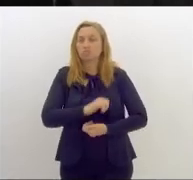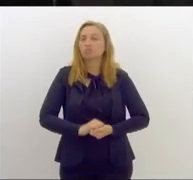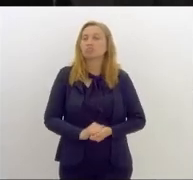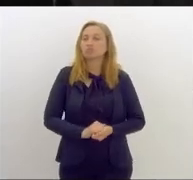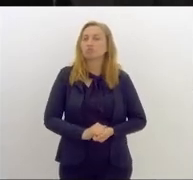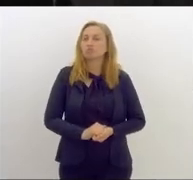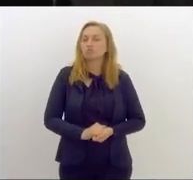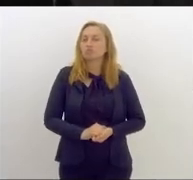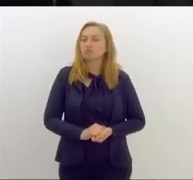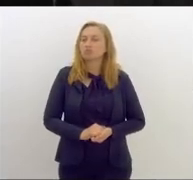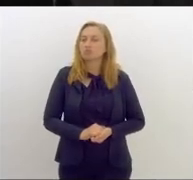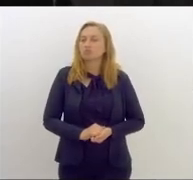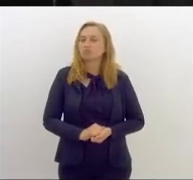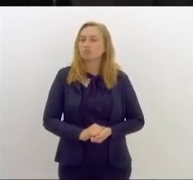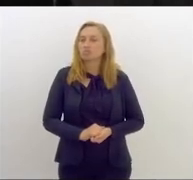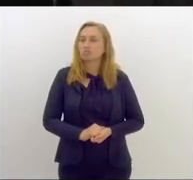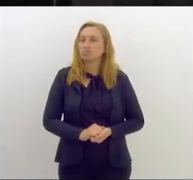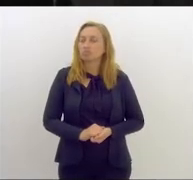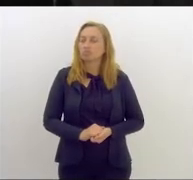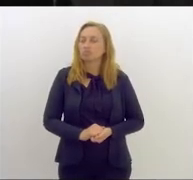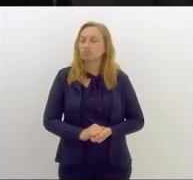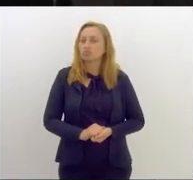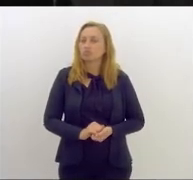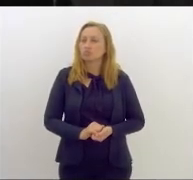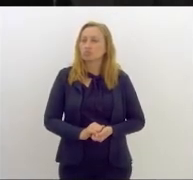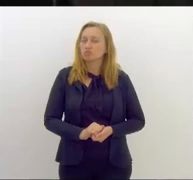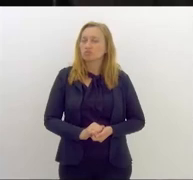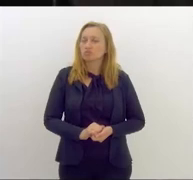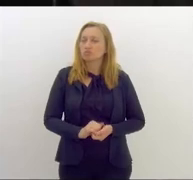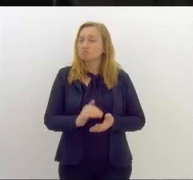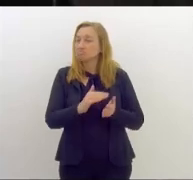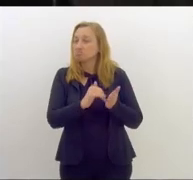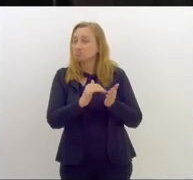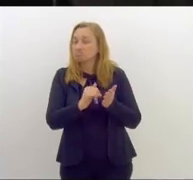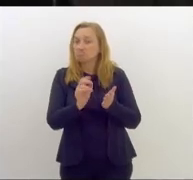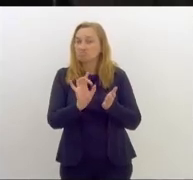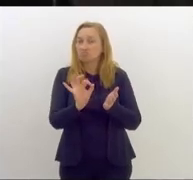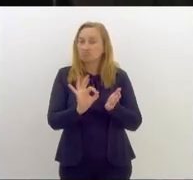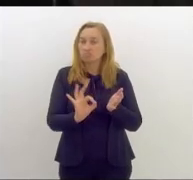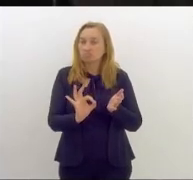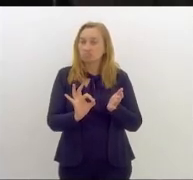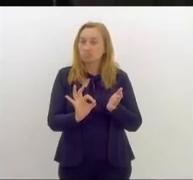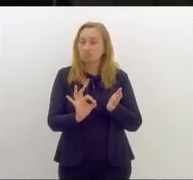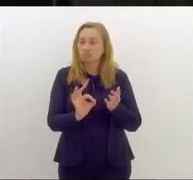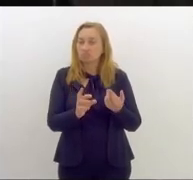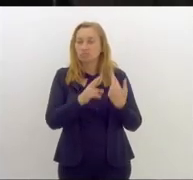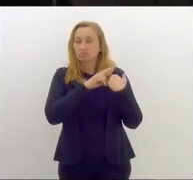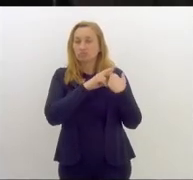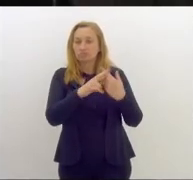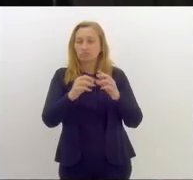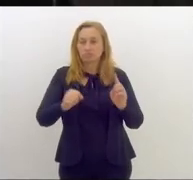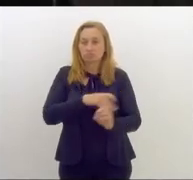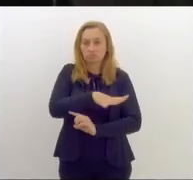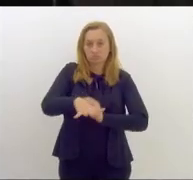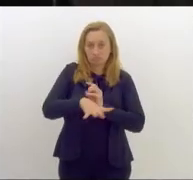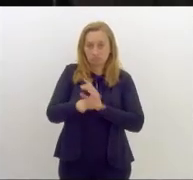sem dissociá-lo do conceito de responsabilidade social